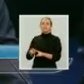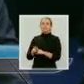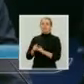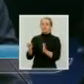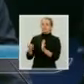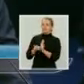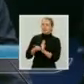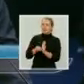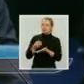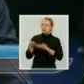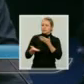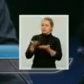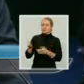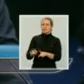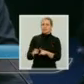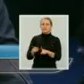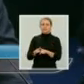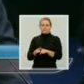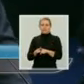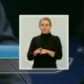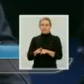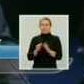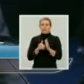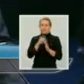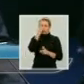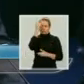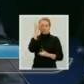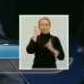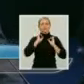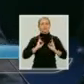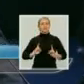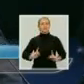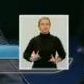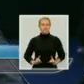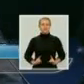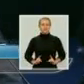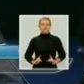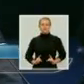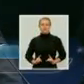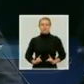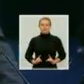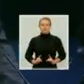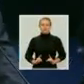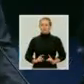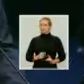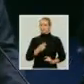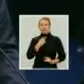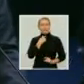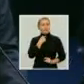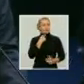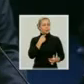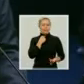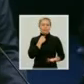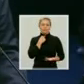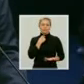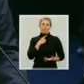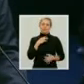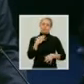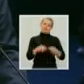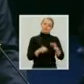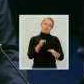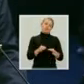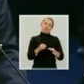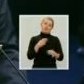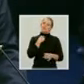ou negligência, os seus portadores de deficiência, não é justa nem